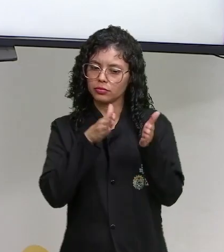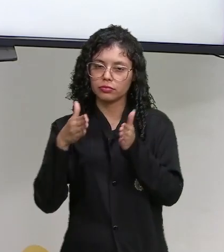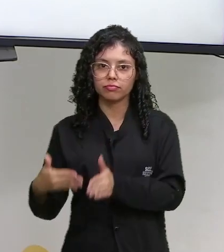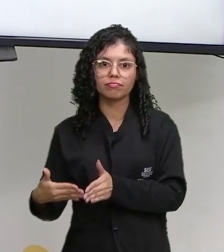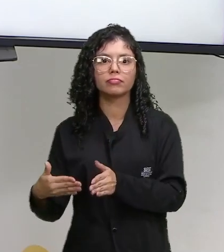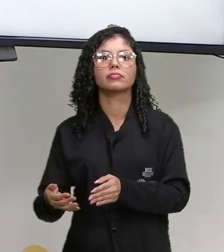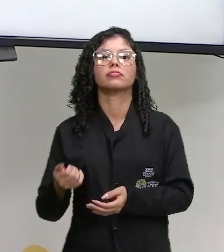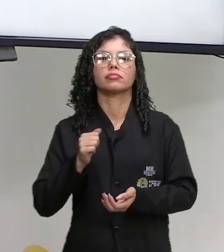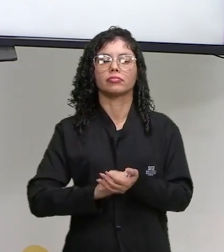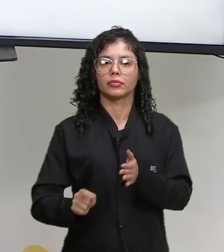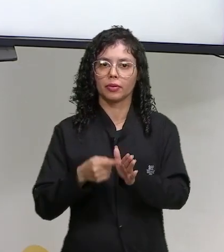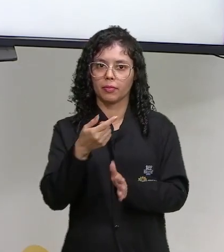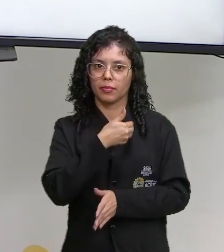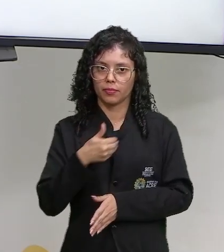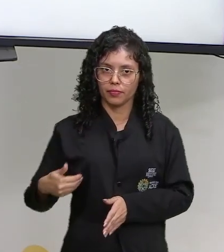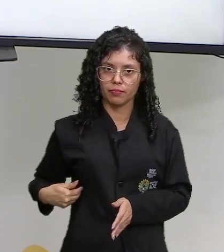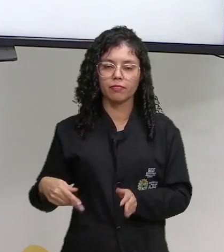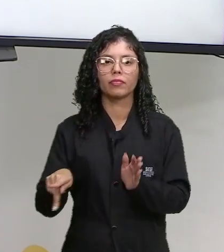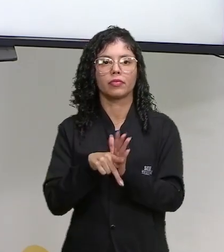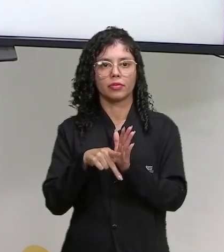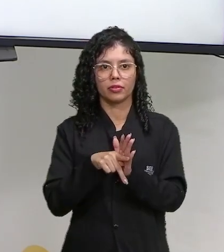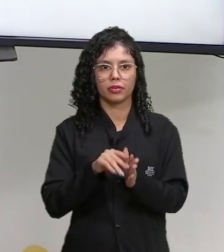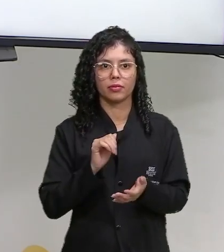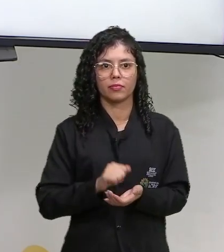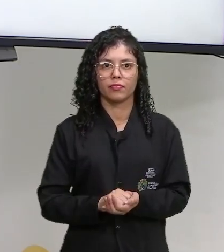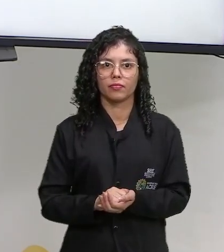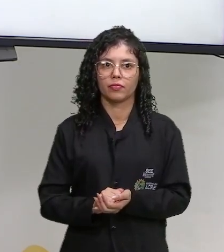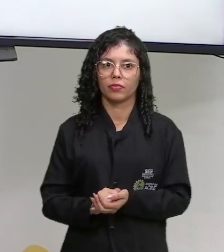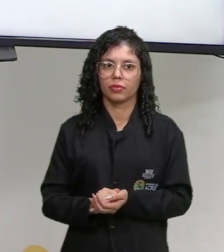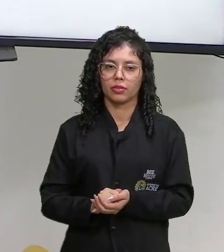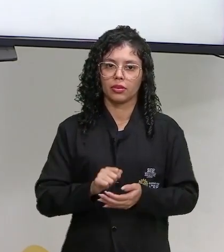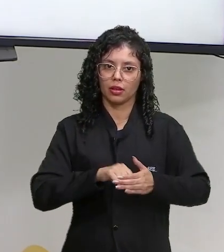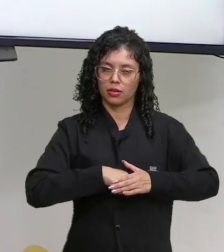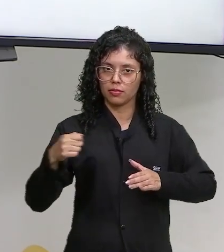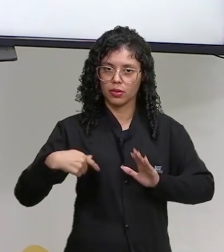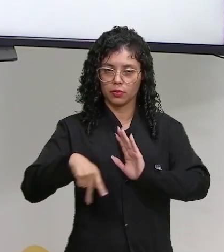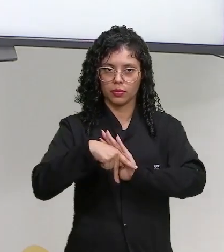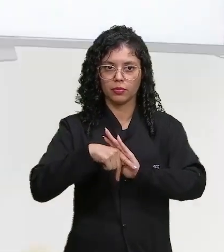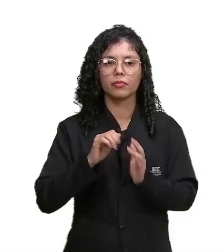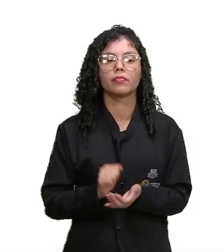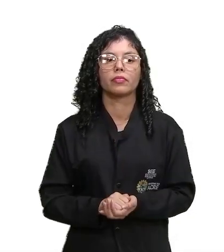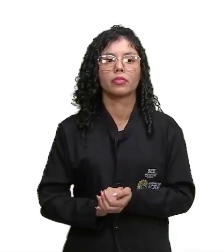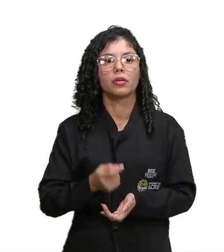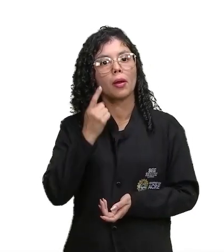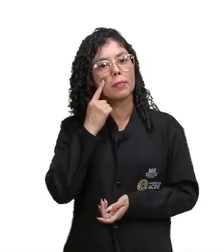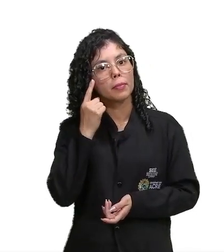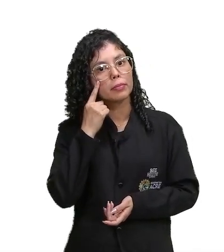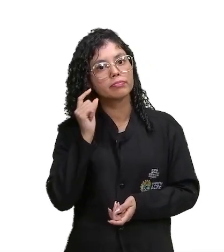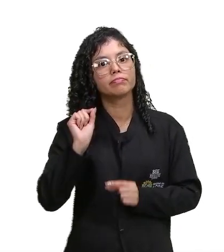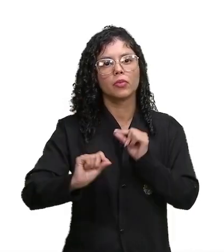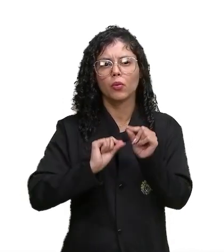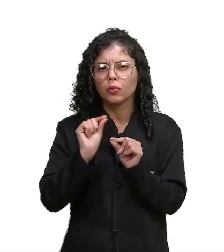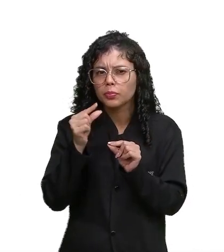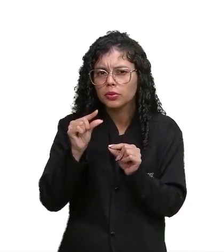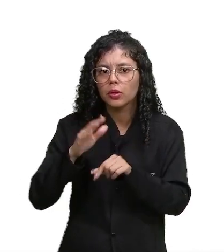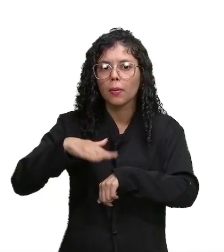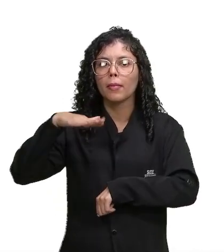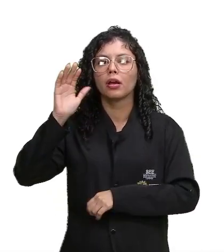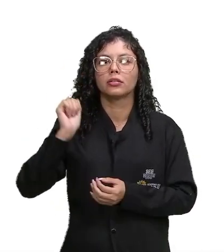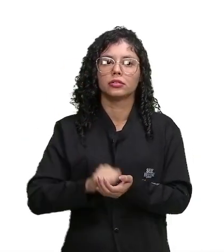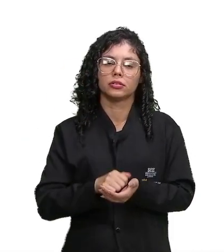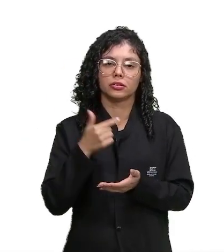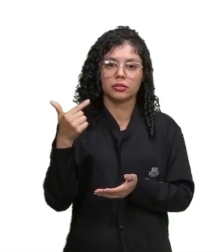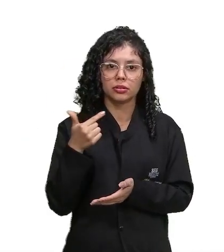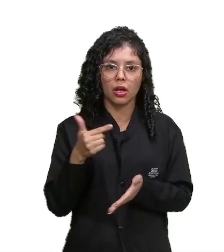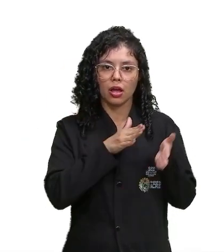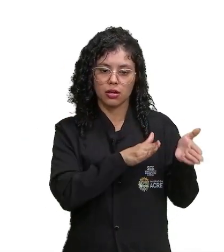Primeira República, que é a fase da República da Espada. A gente vai se concentrar em falar um pouco mais da segunda fase,